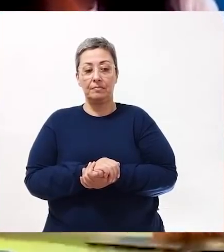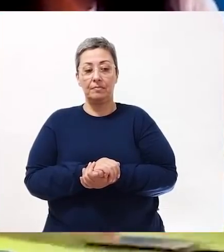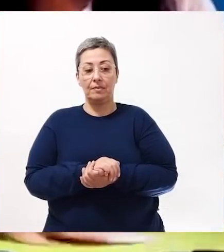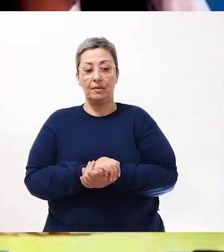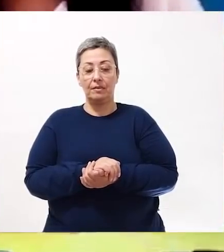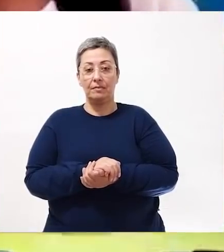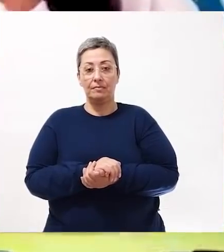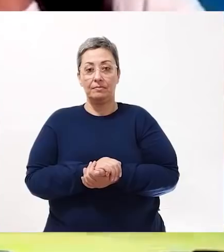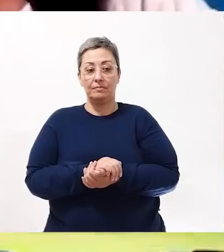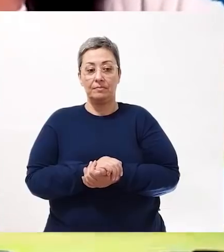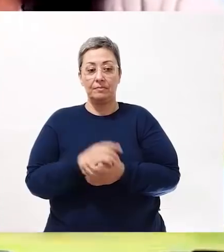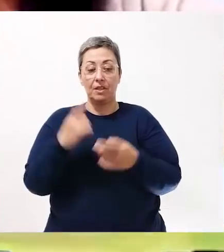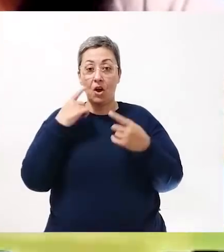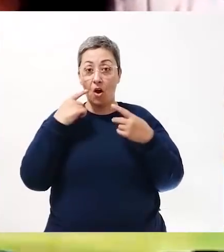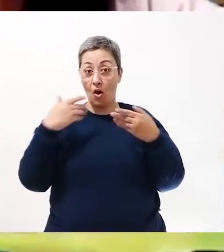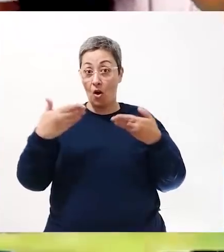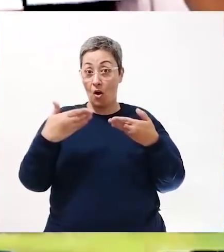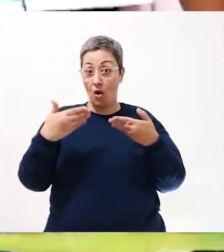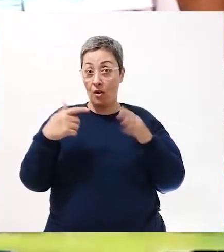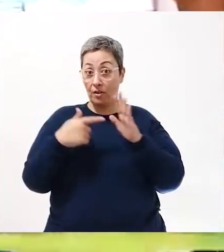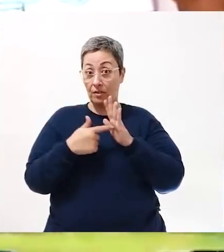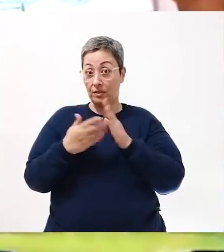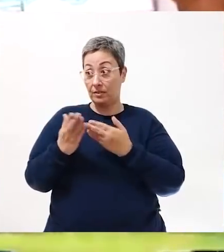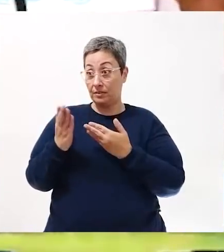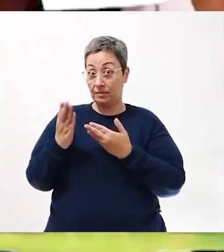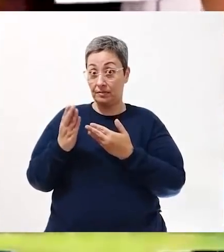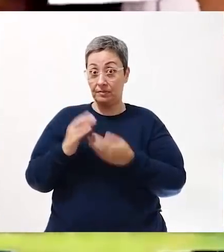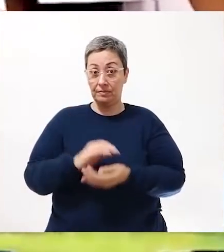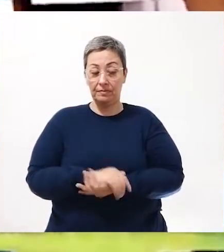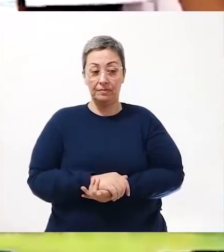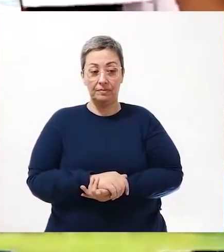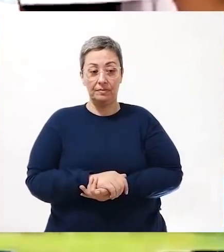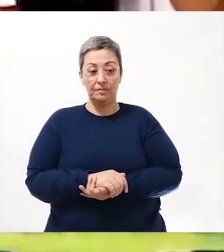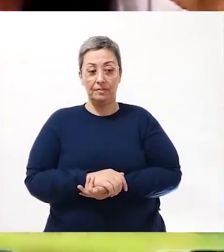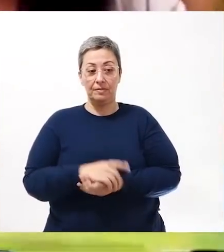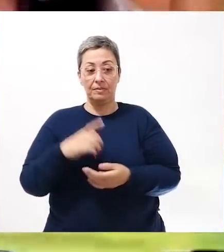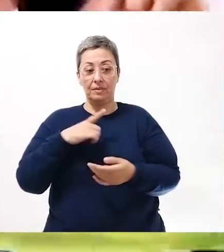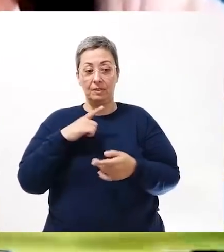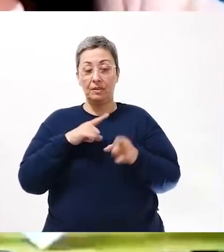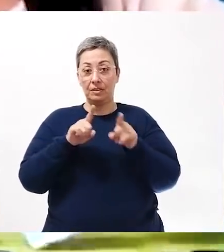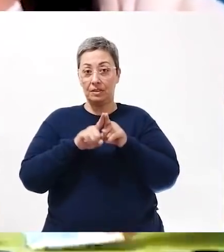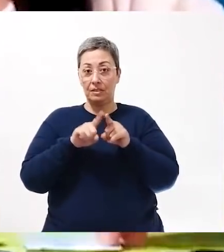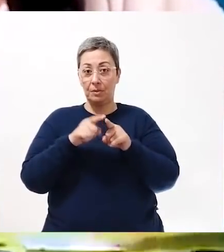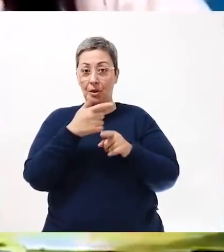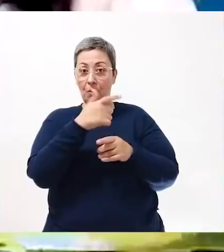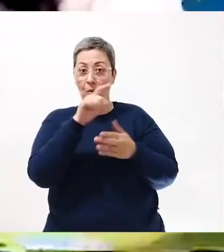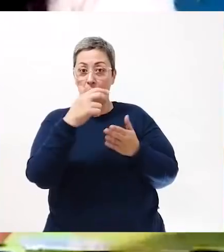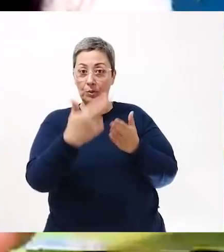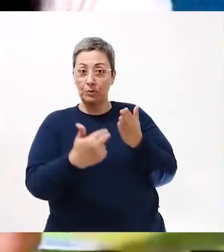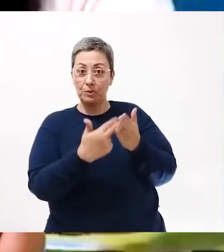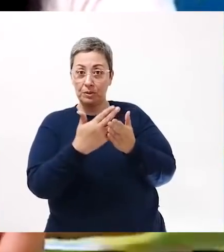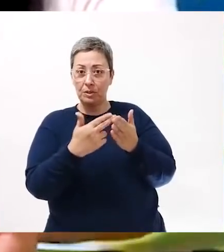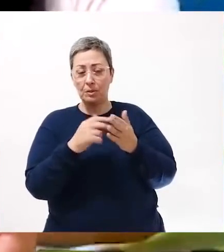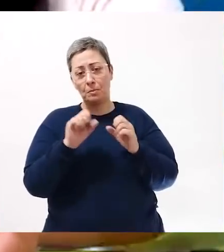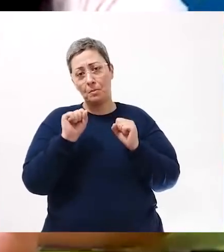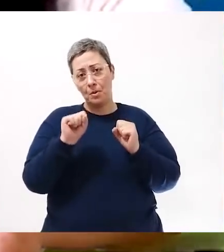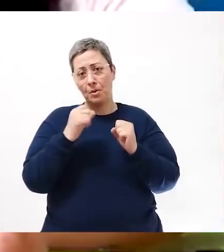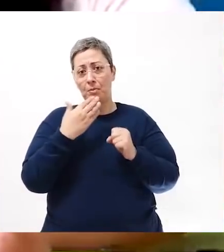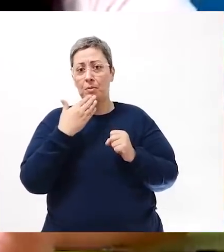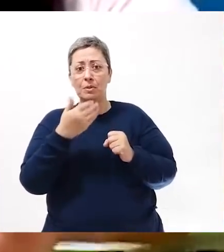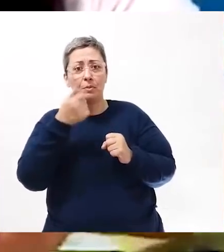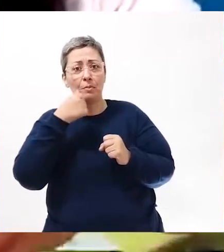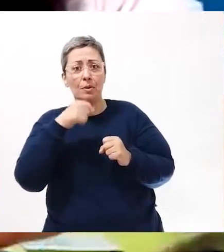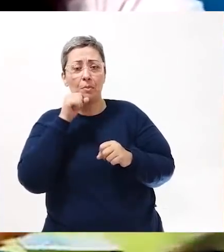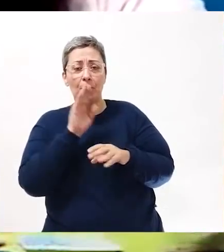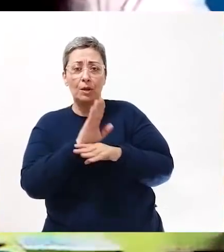Vai ficar assim, ó. Temos também outros desenhos que vocês